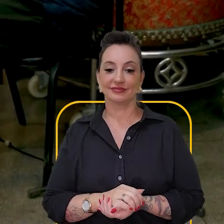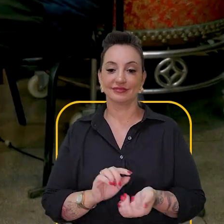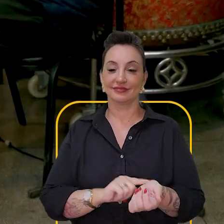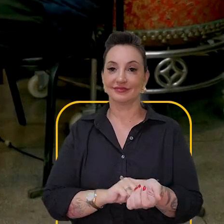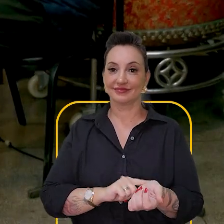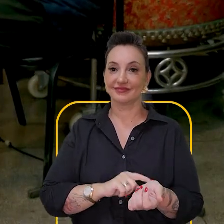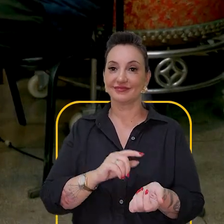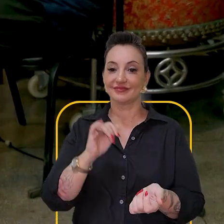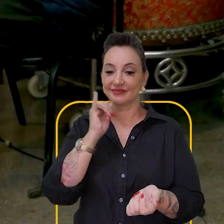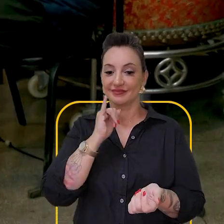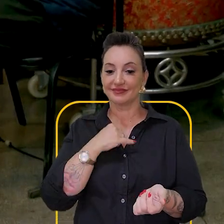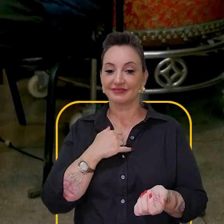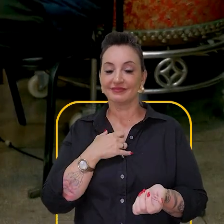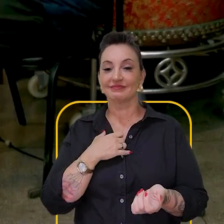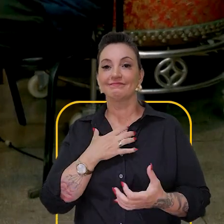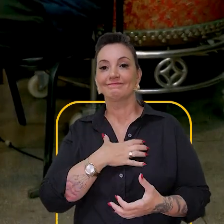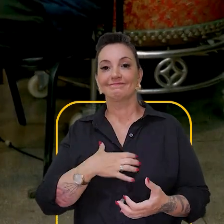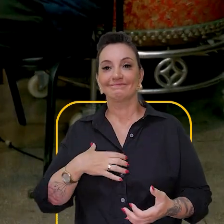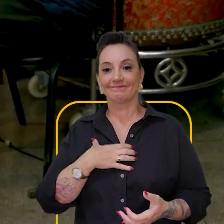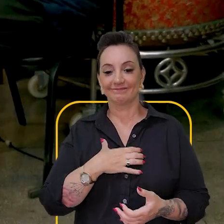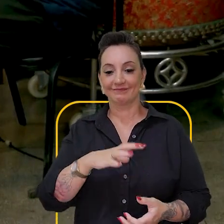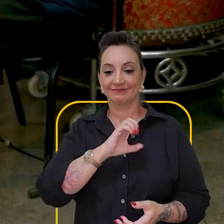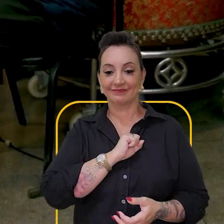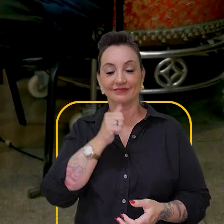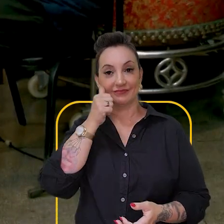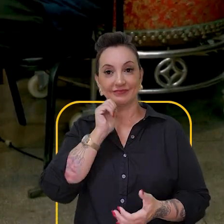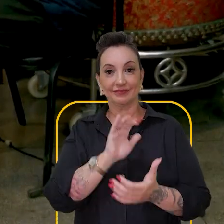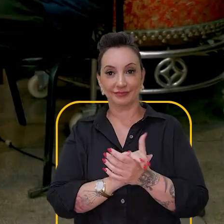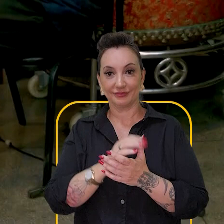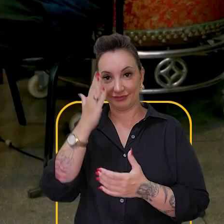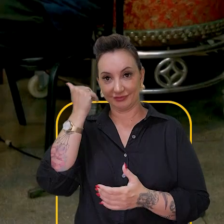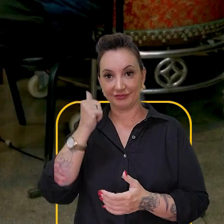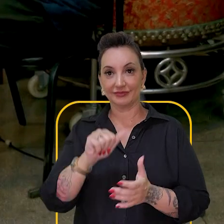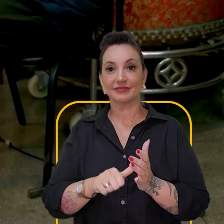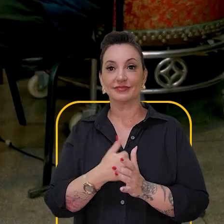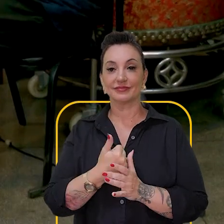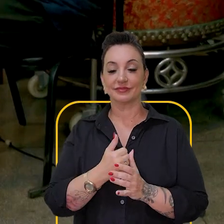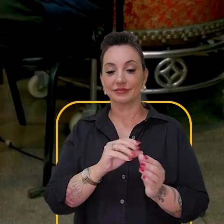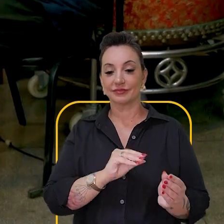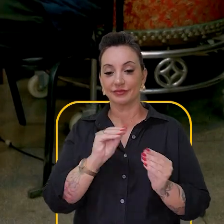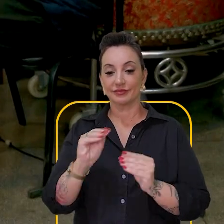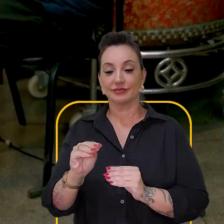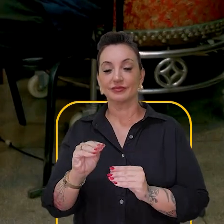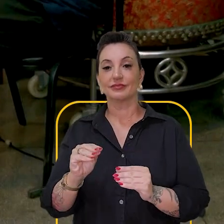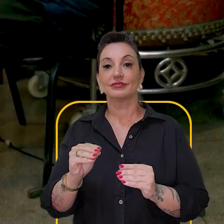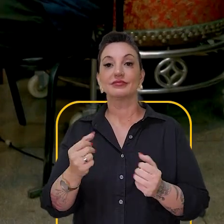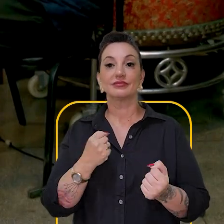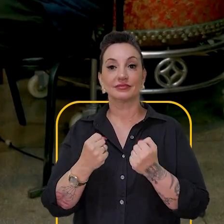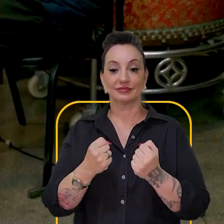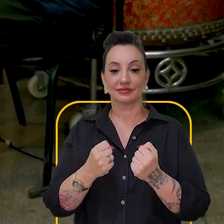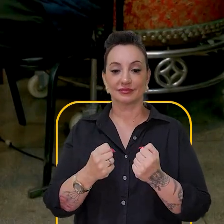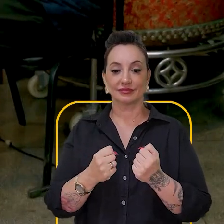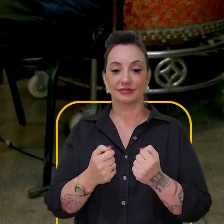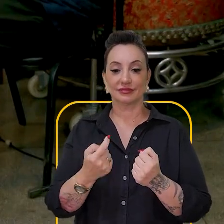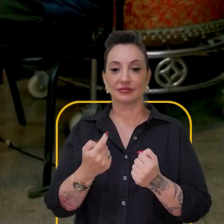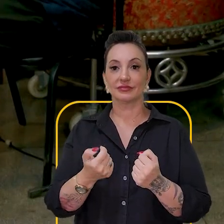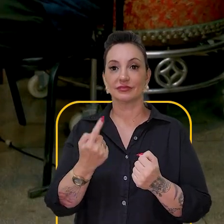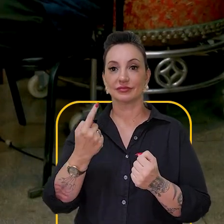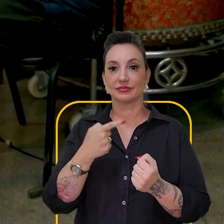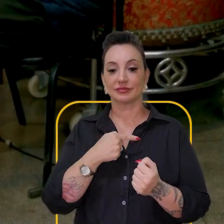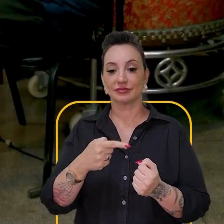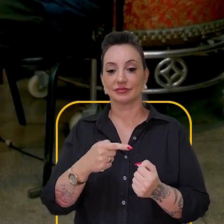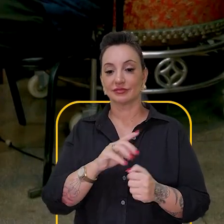oportunidade de mudar para um ponto melhor que já era academia o rapaz estava saindo me ofereceu E aí só que eu tava